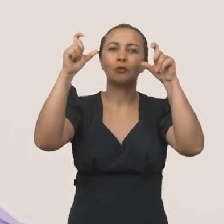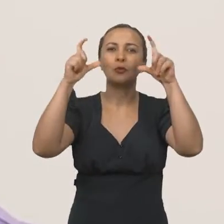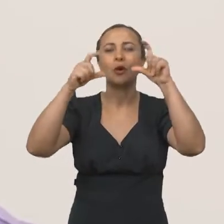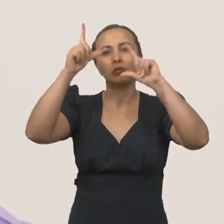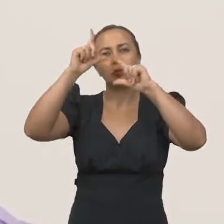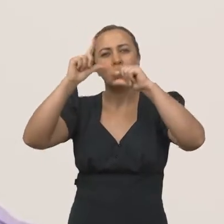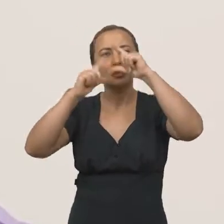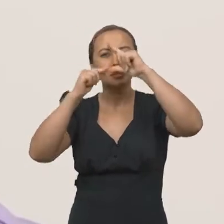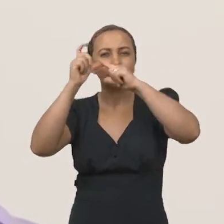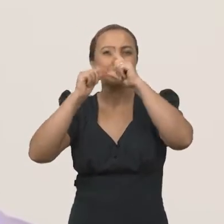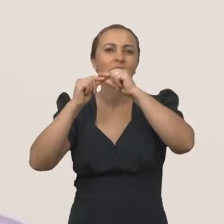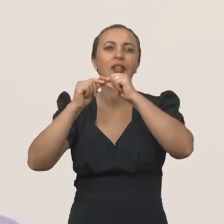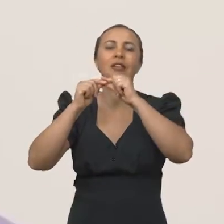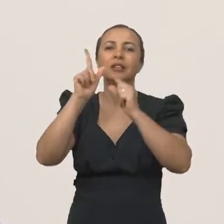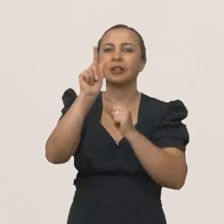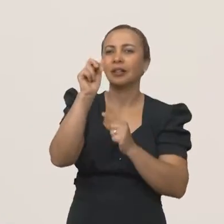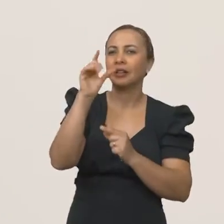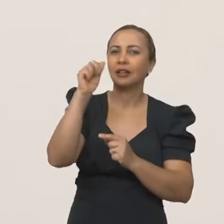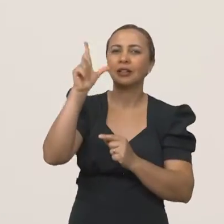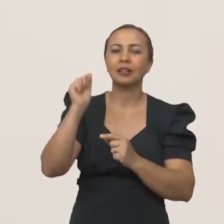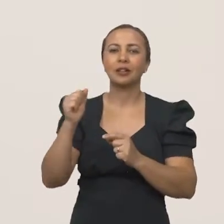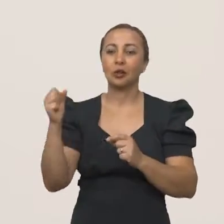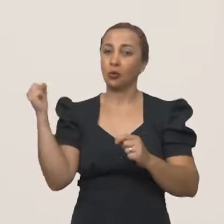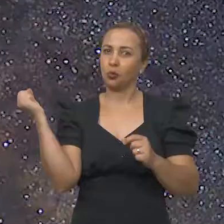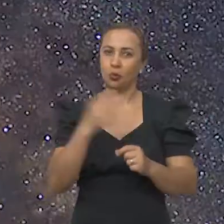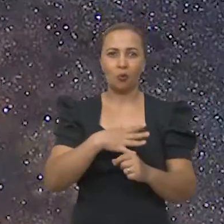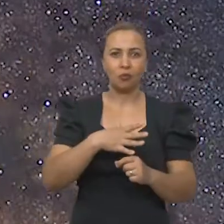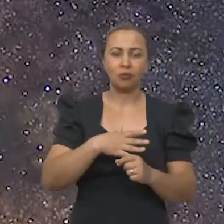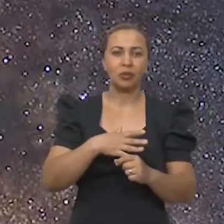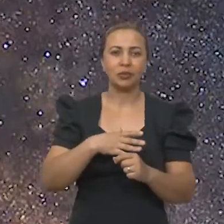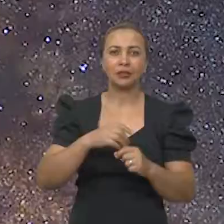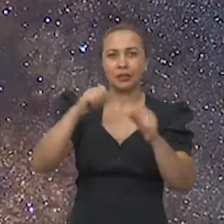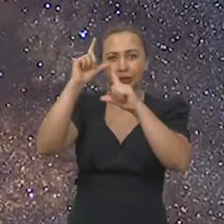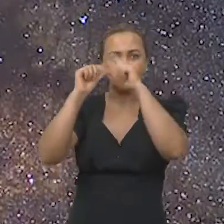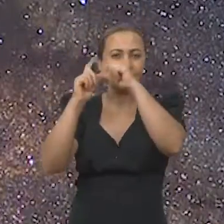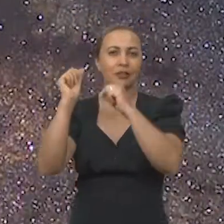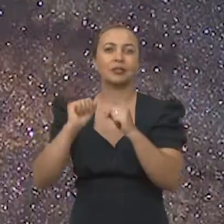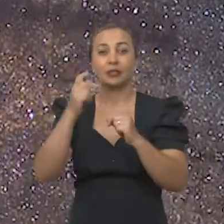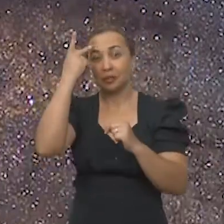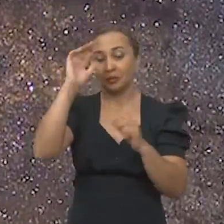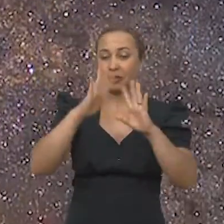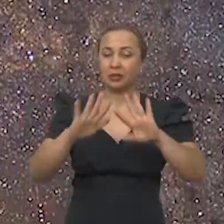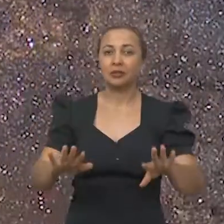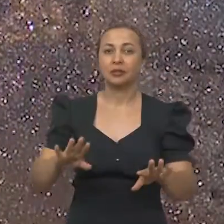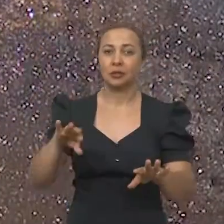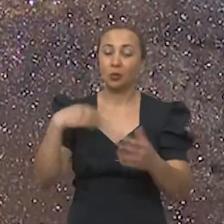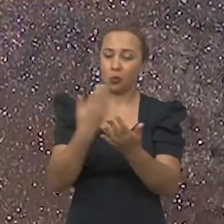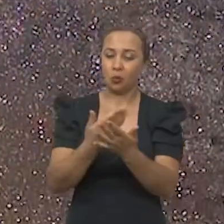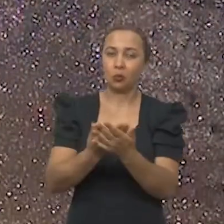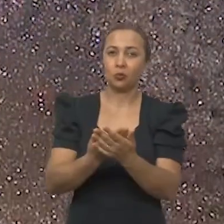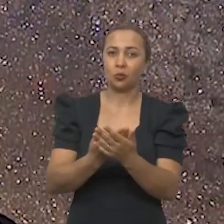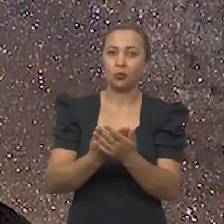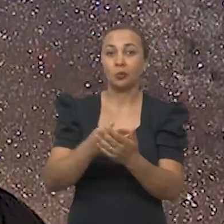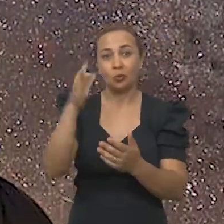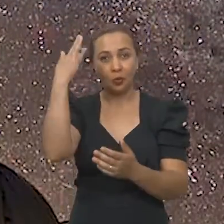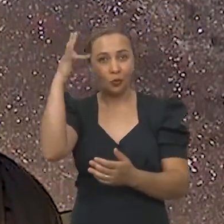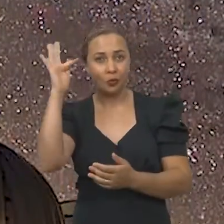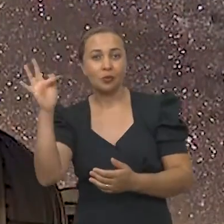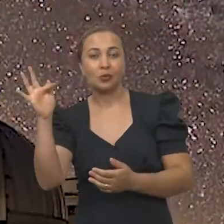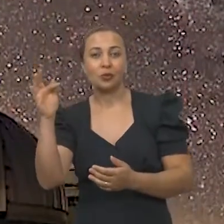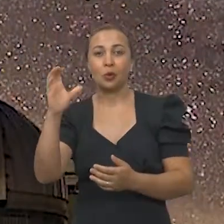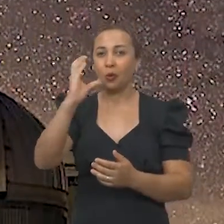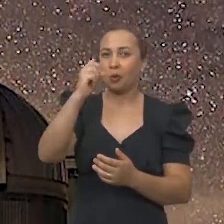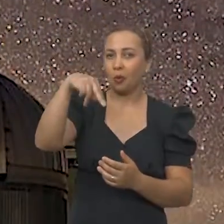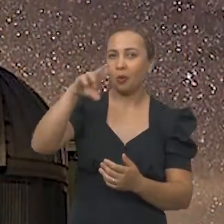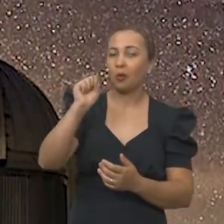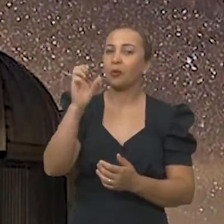por objetos como estrelas, galáxias, supernovas, quasares. Para isso, o Centro de Estudos Físicos do